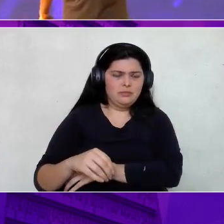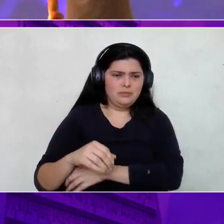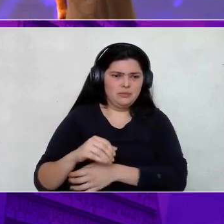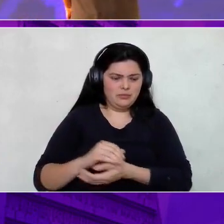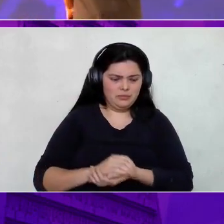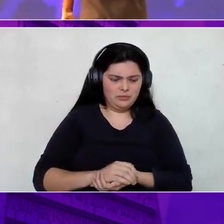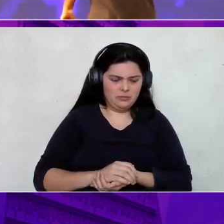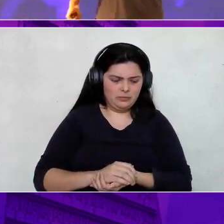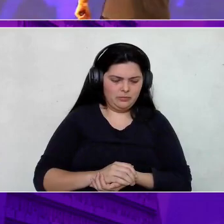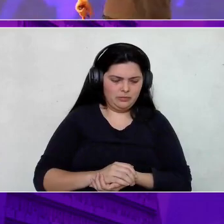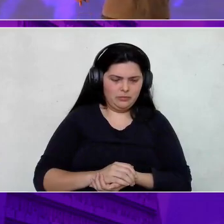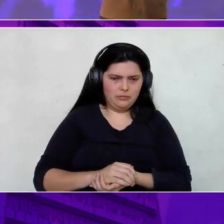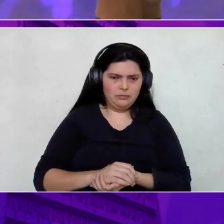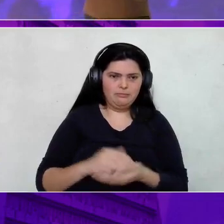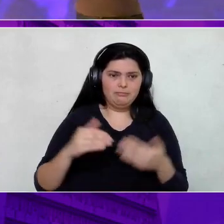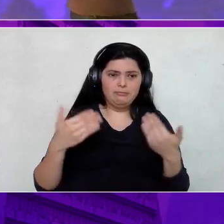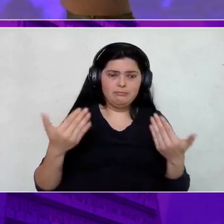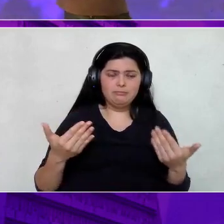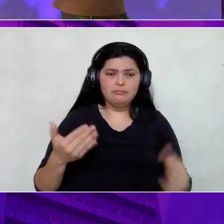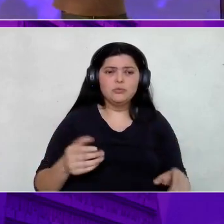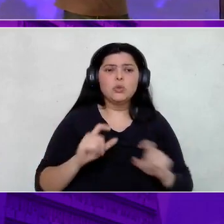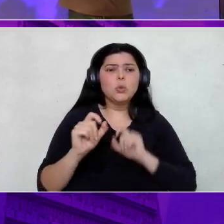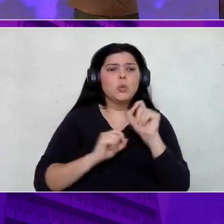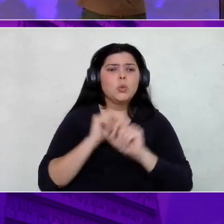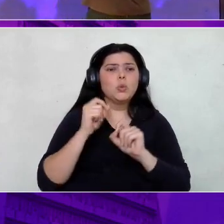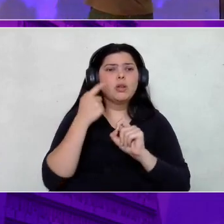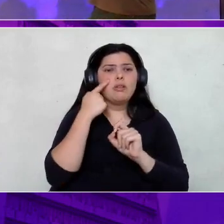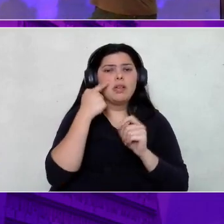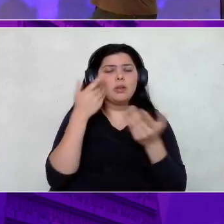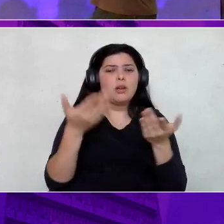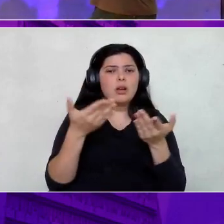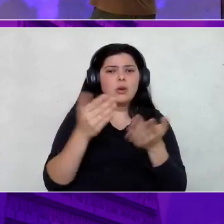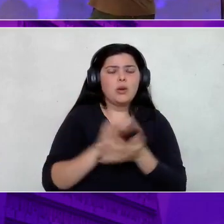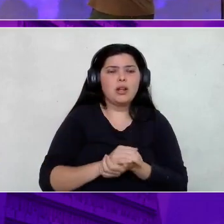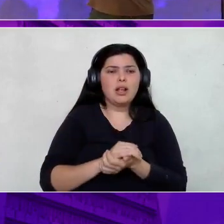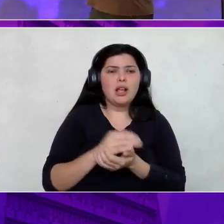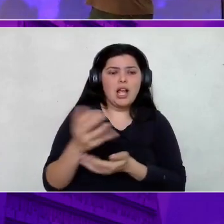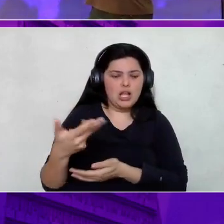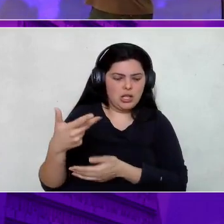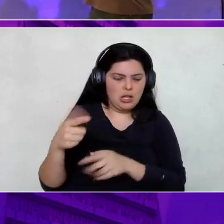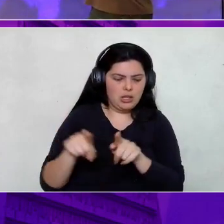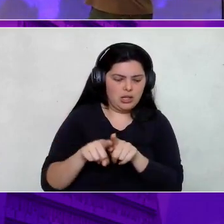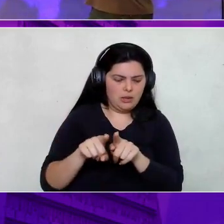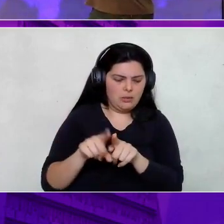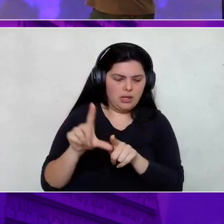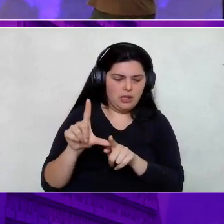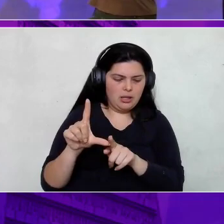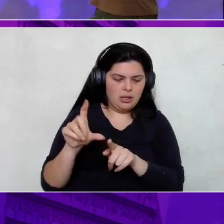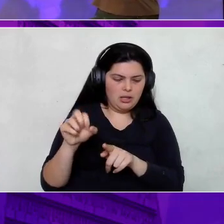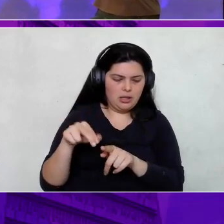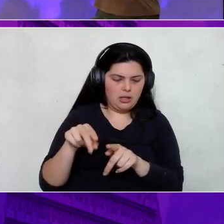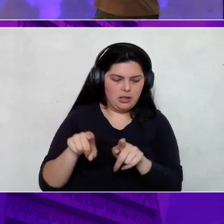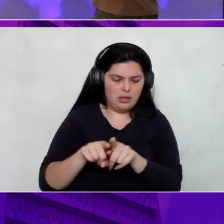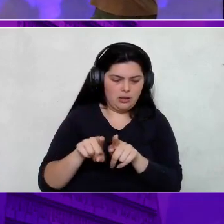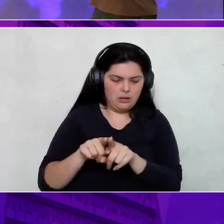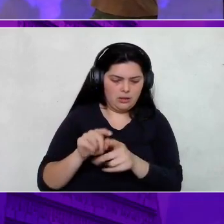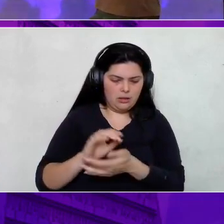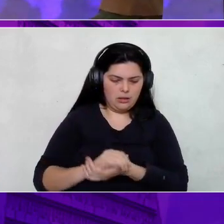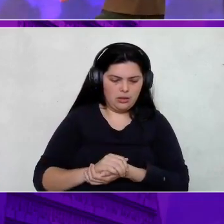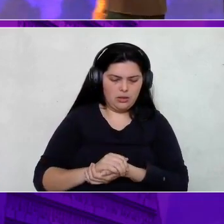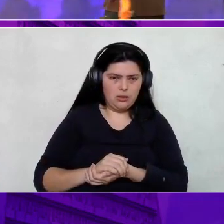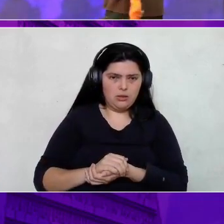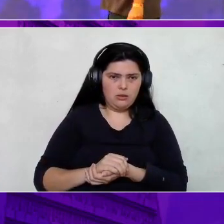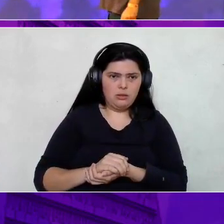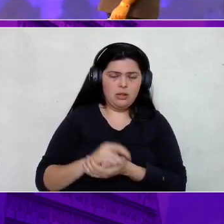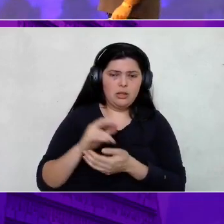Aí, o que a gente está vendo, além de Agile, além de Lean, as startups, a gente está vendo emergir um novo